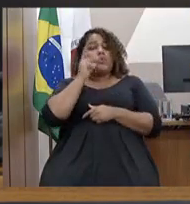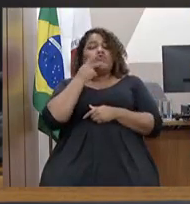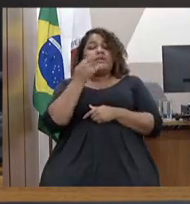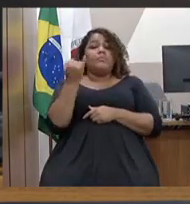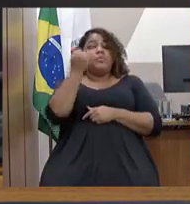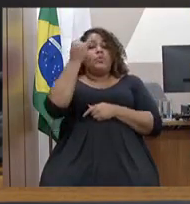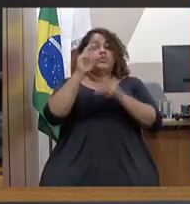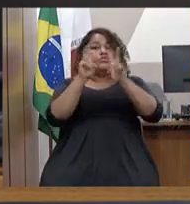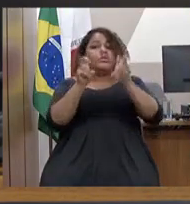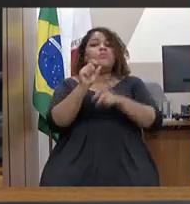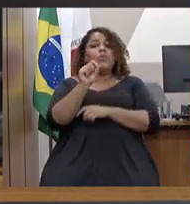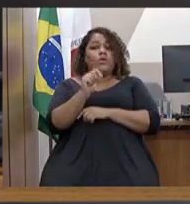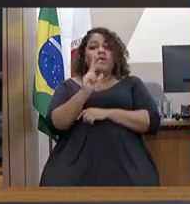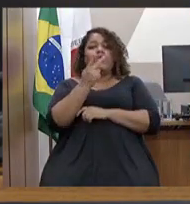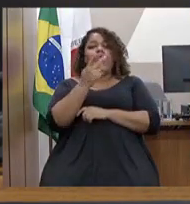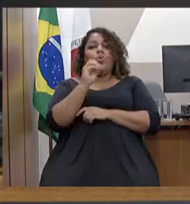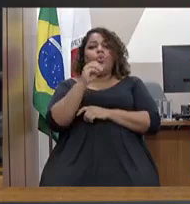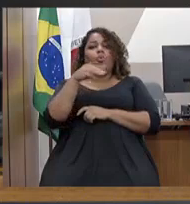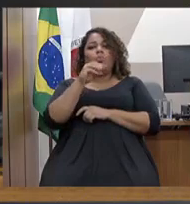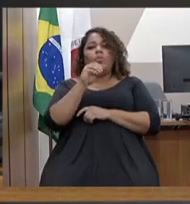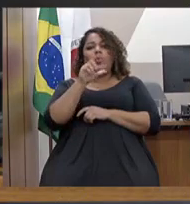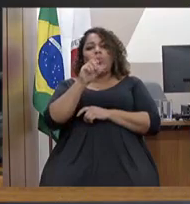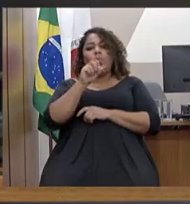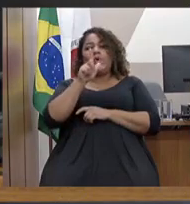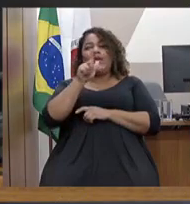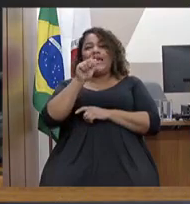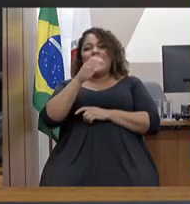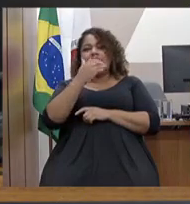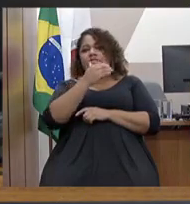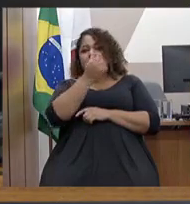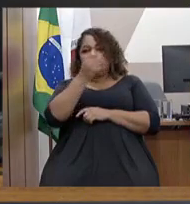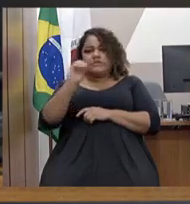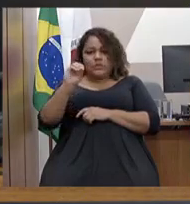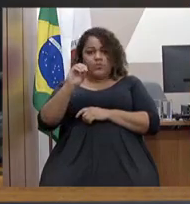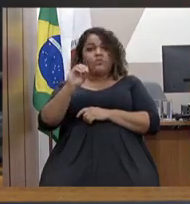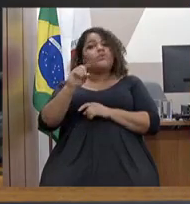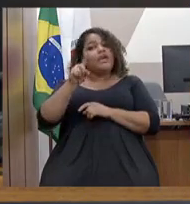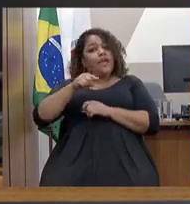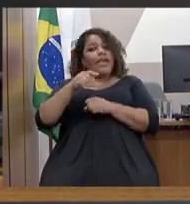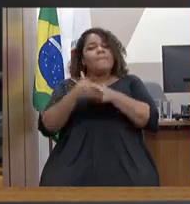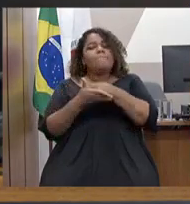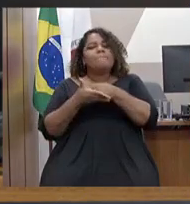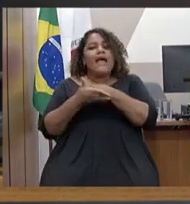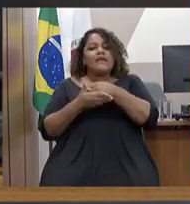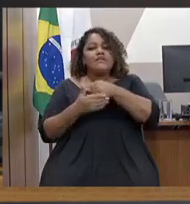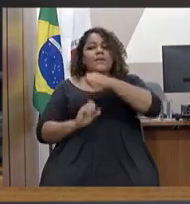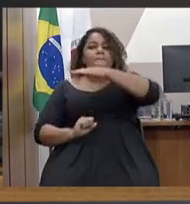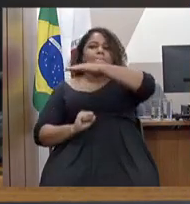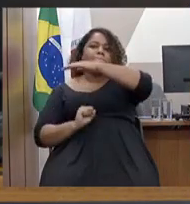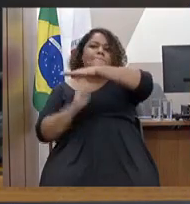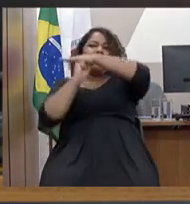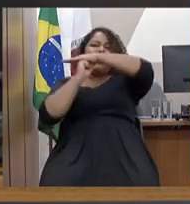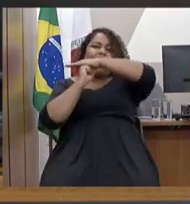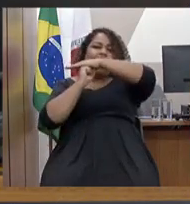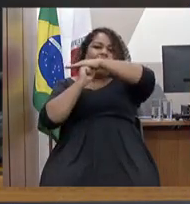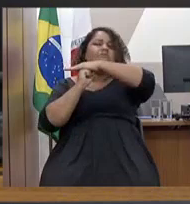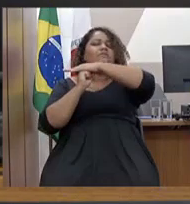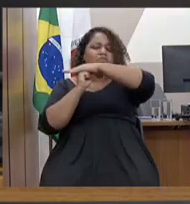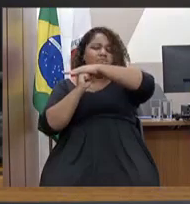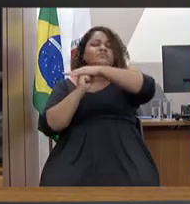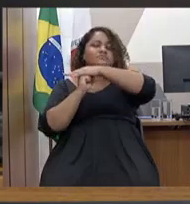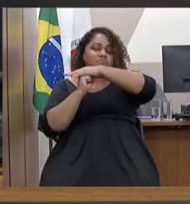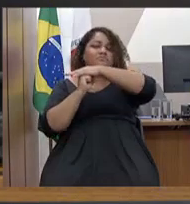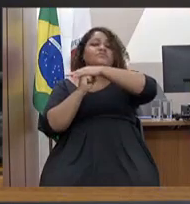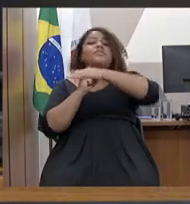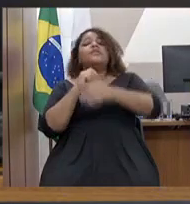é um dos é um dos pilares nossos eu até tinha colocado para os meus companheiros Ministério trabalho